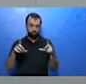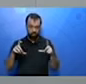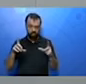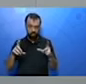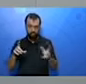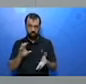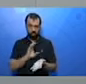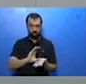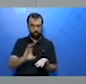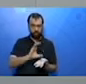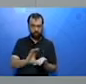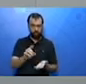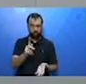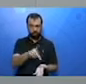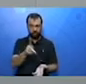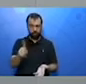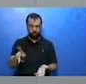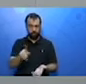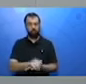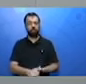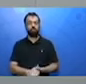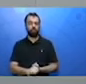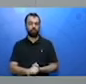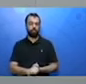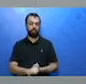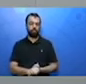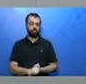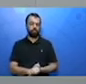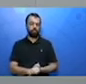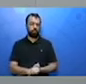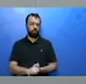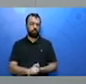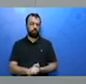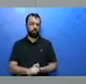das atividades no particular do tutor de vocês. E fiquem com Deus.